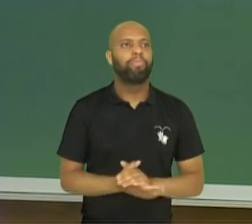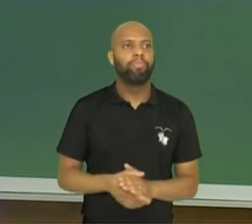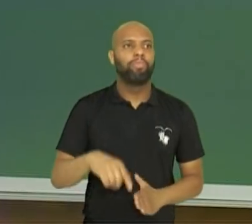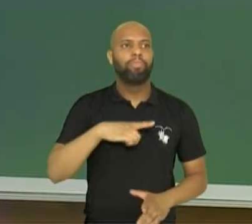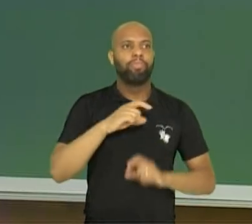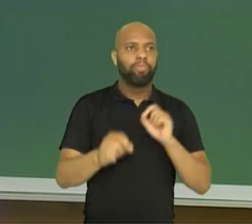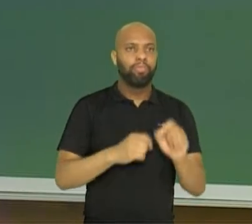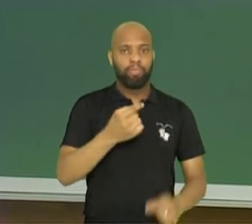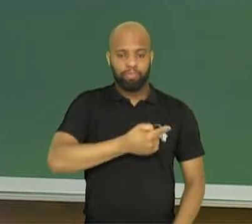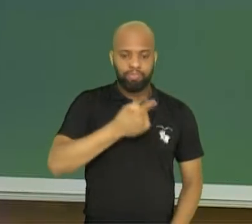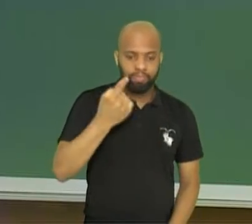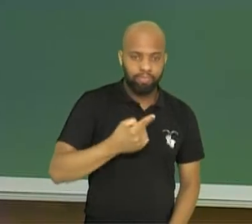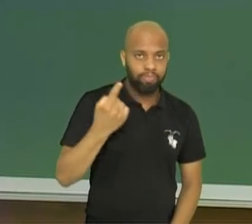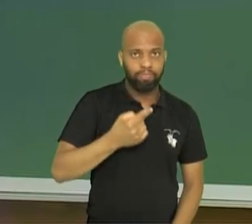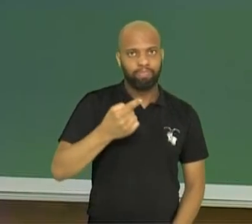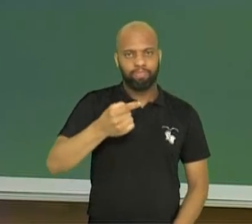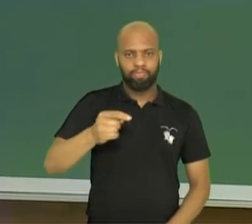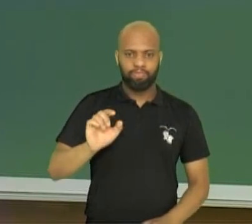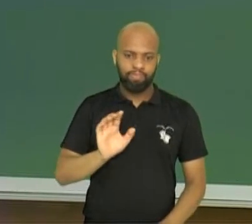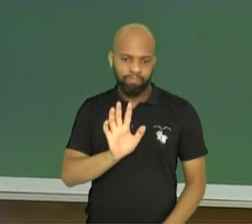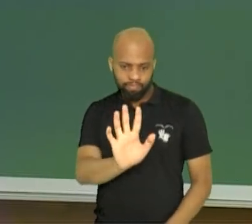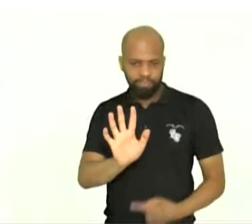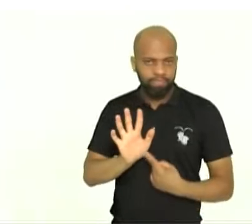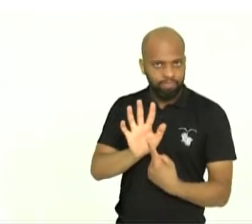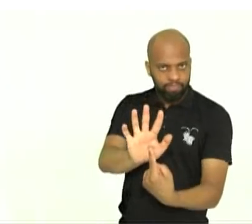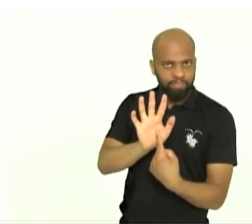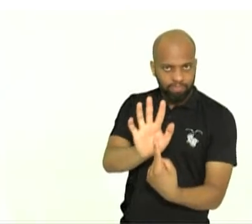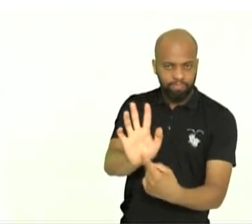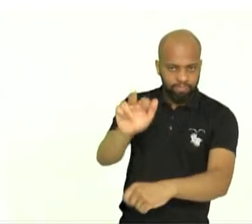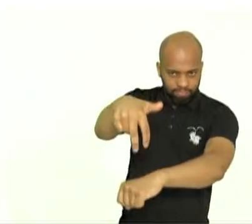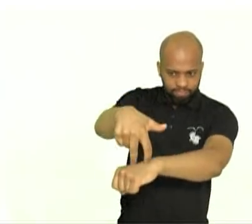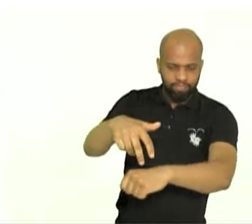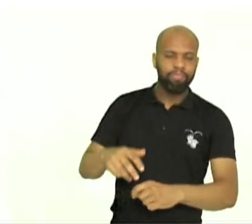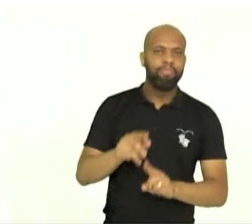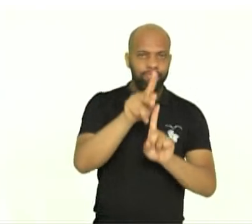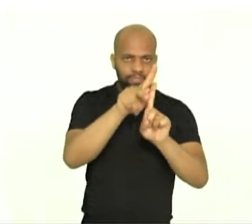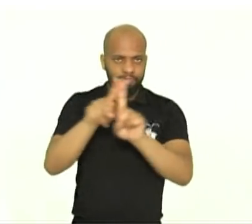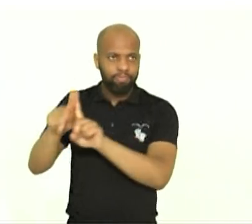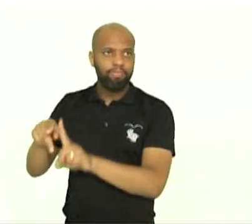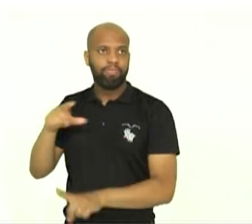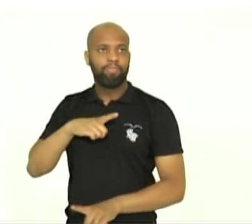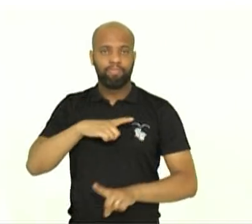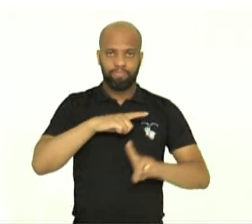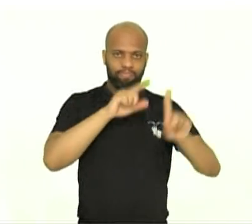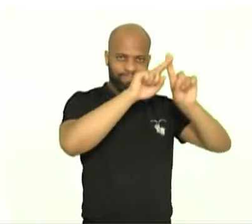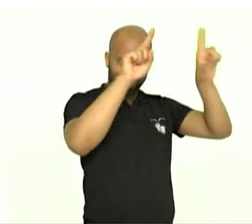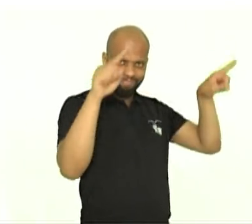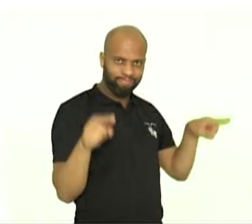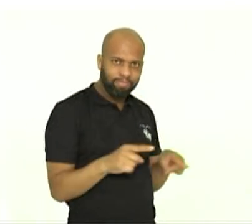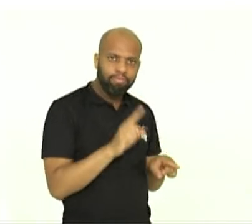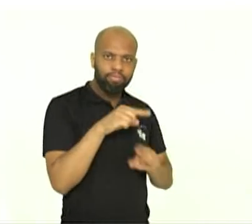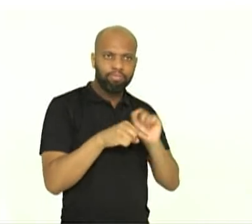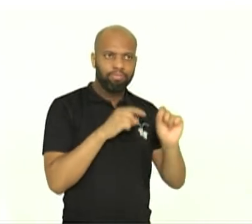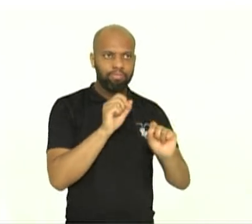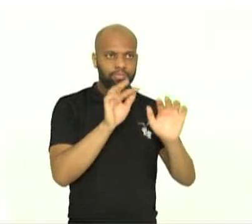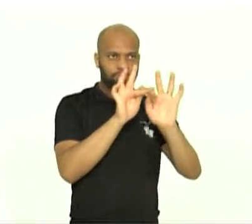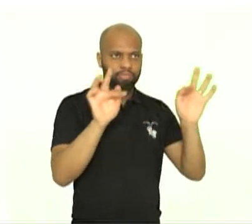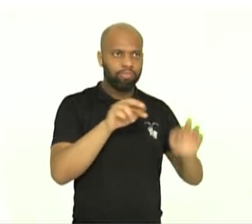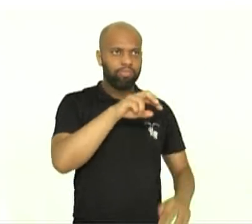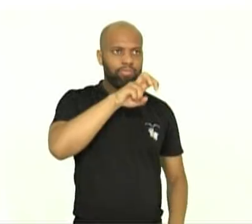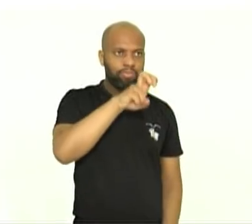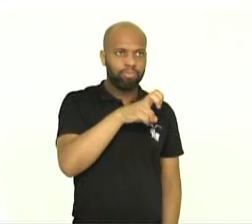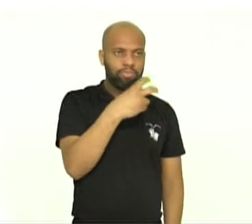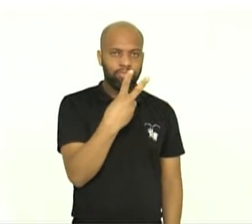primeiro plano, segundo plano, para evidenciar aqui a nossa personagem. E aí você tem um dizer. 529